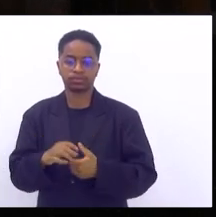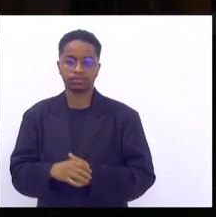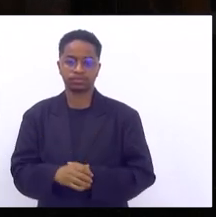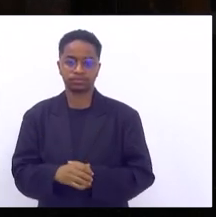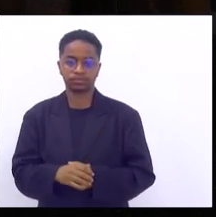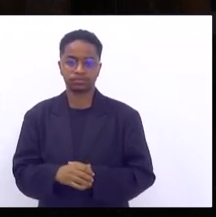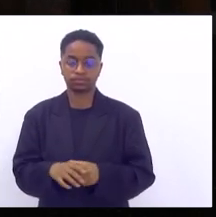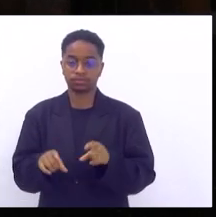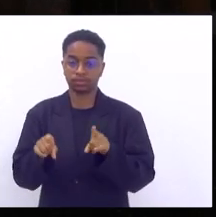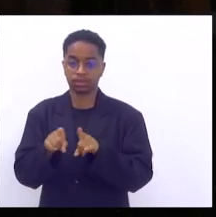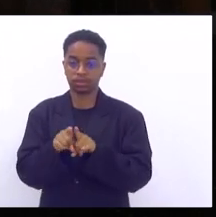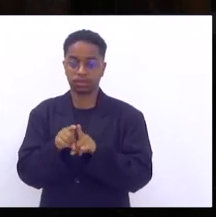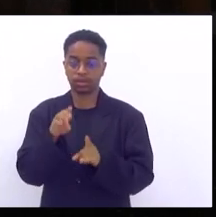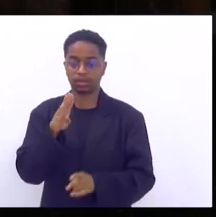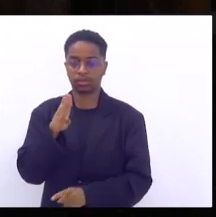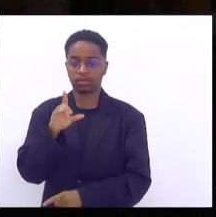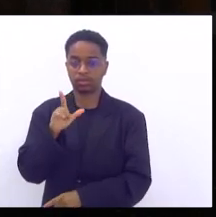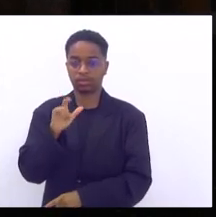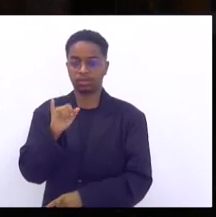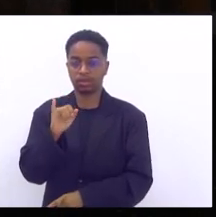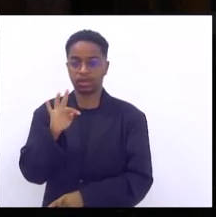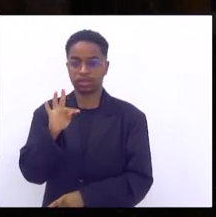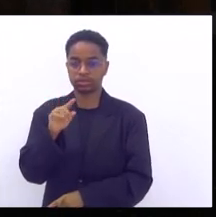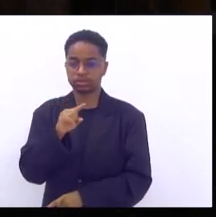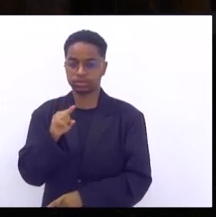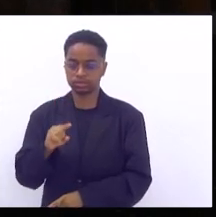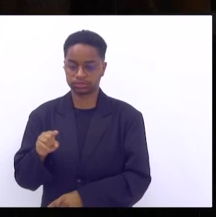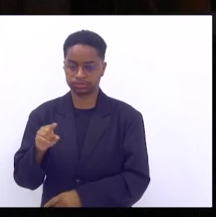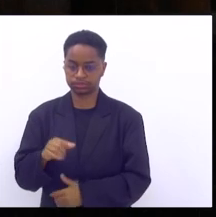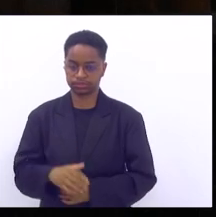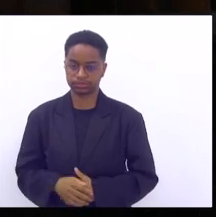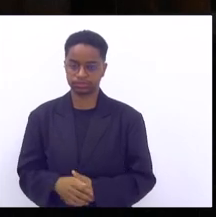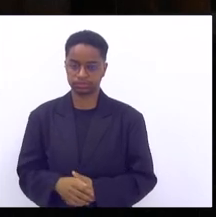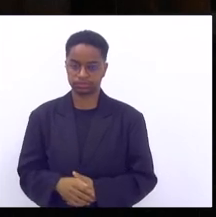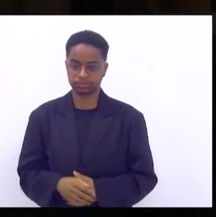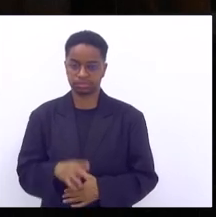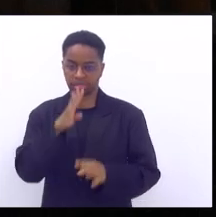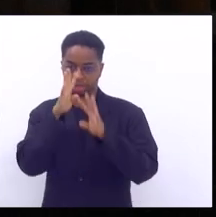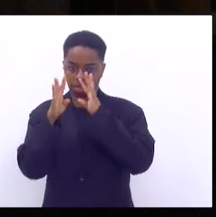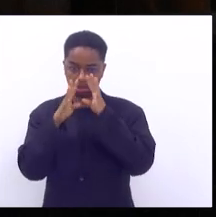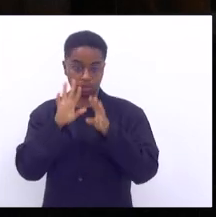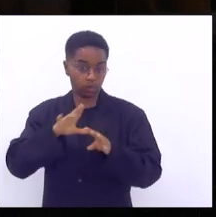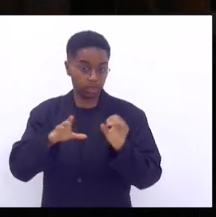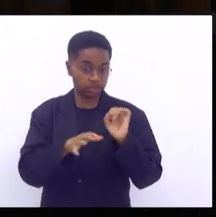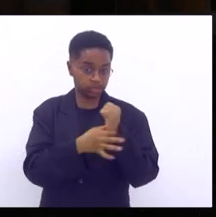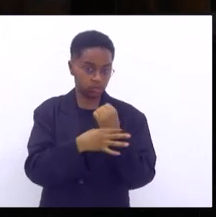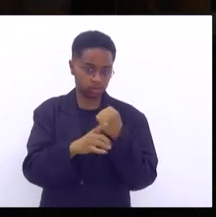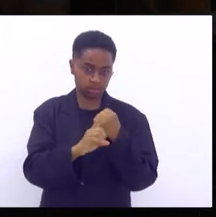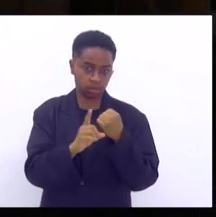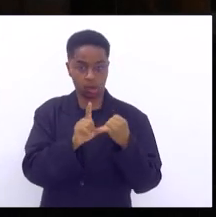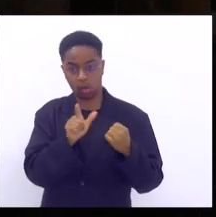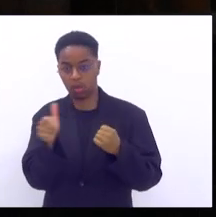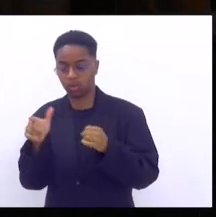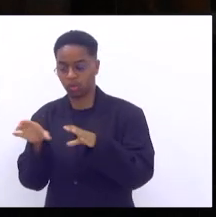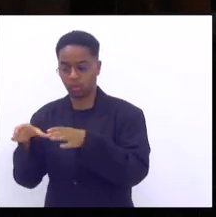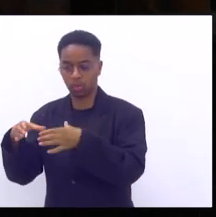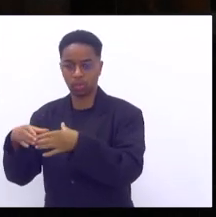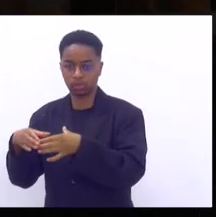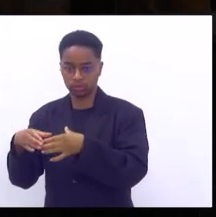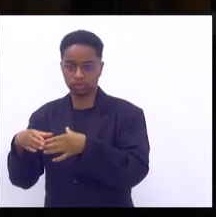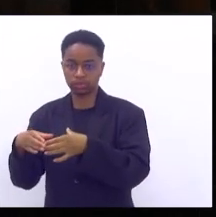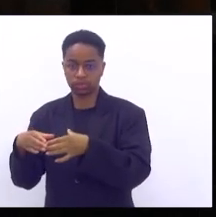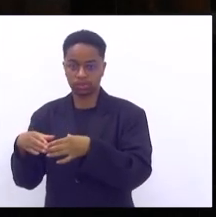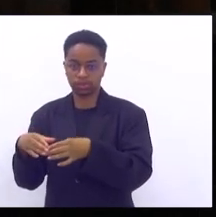e as blitzes desmedidas, não as blitzes de segurança pública, as